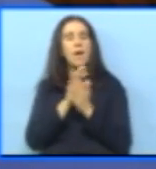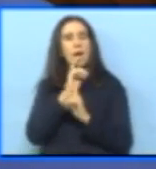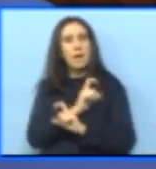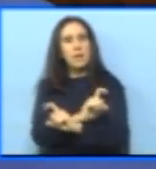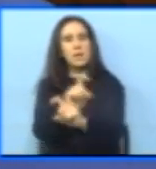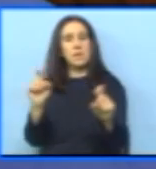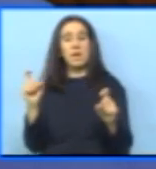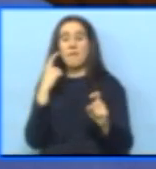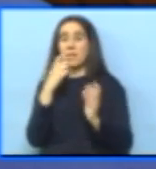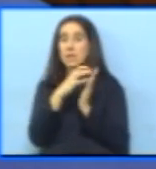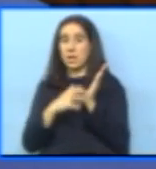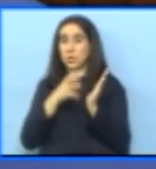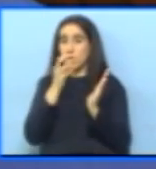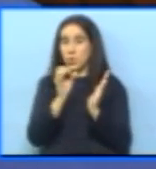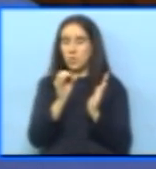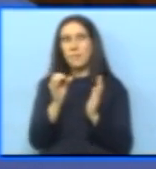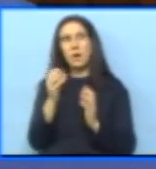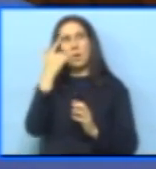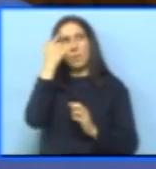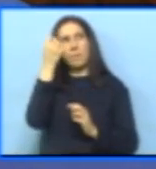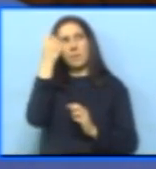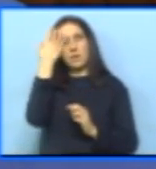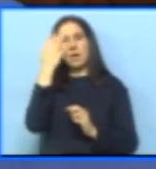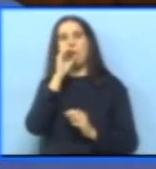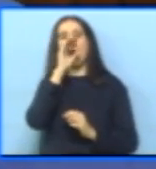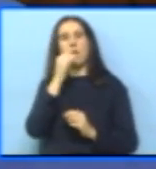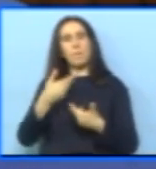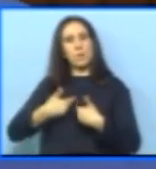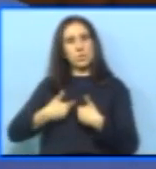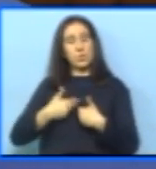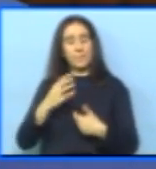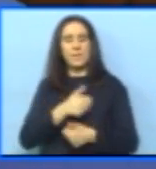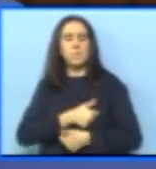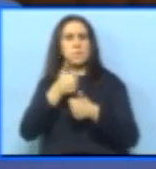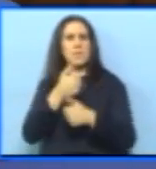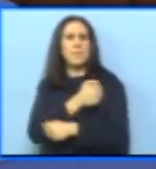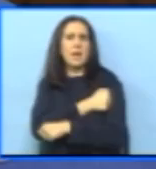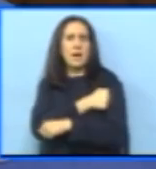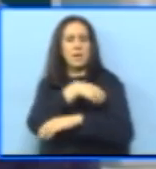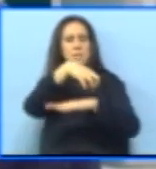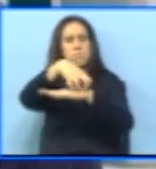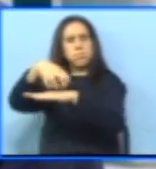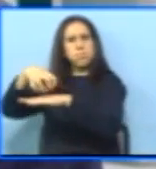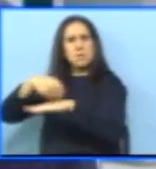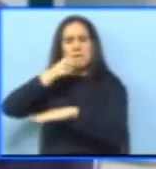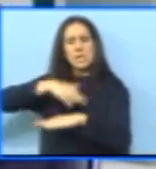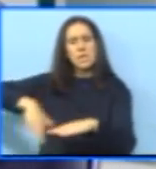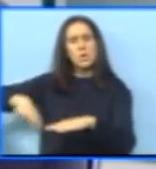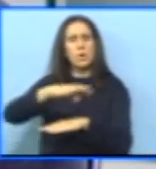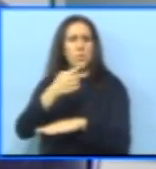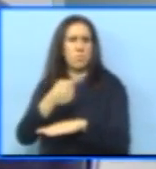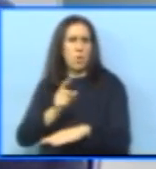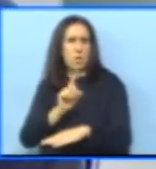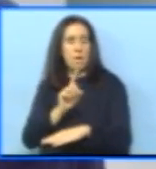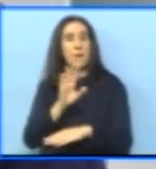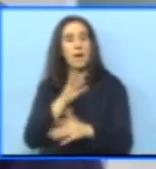não estar a dizer, mas nos pode ajudar a compreender. A cidade é entendida não só como o conjunto de casas e de território, mas como o conjunto de relações